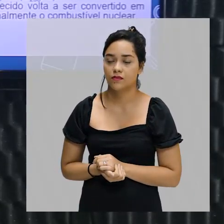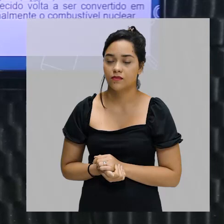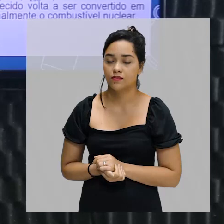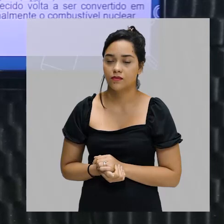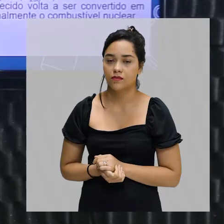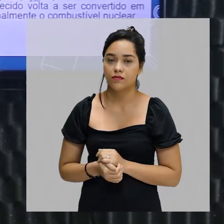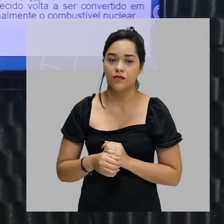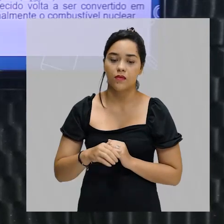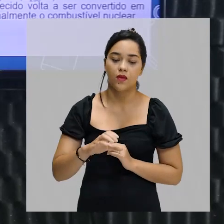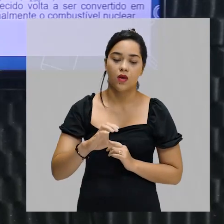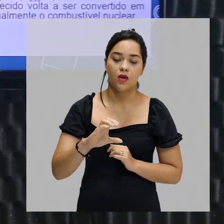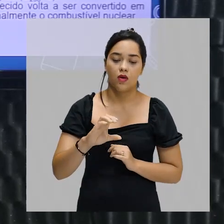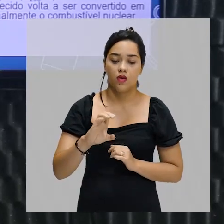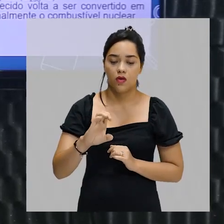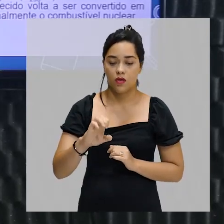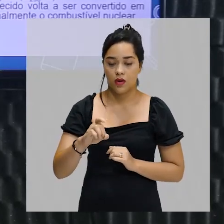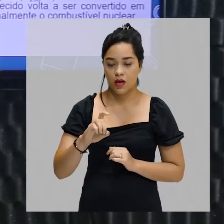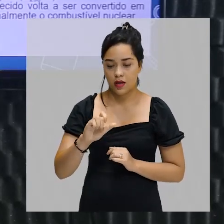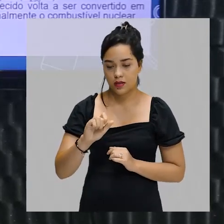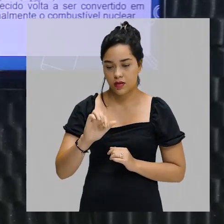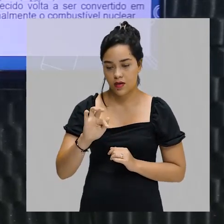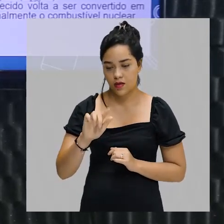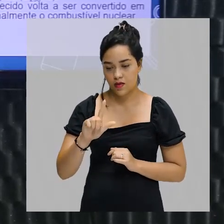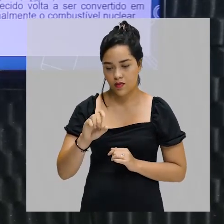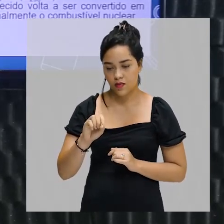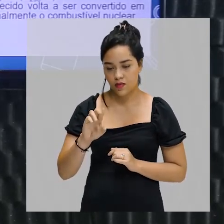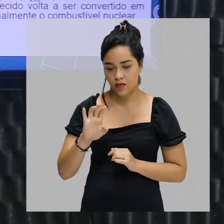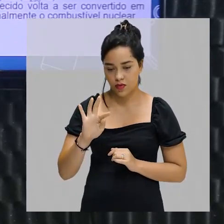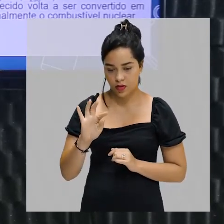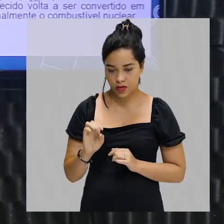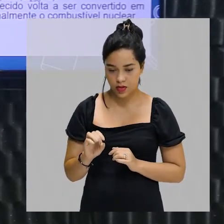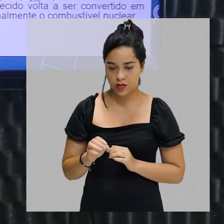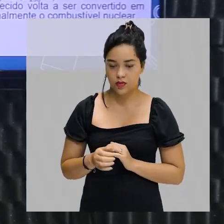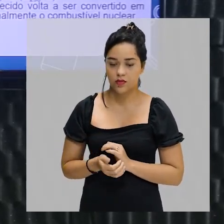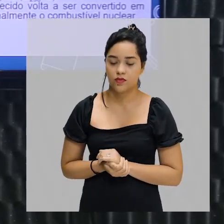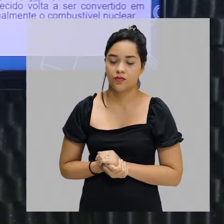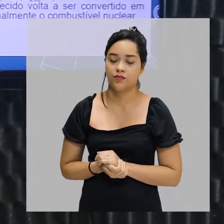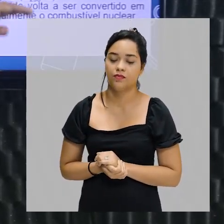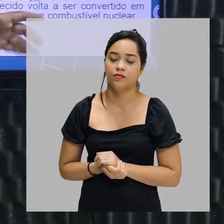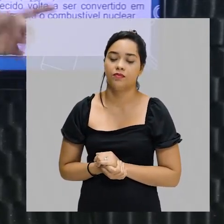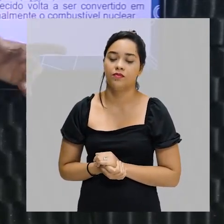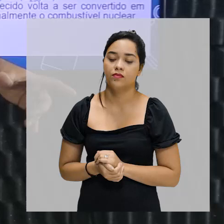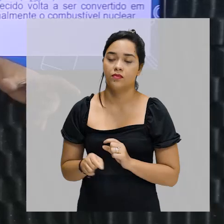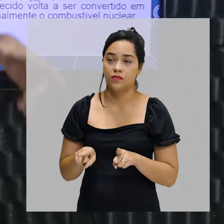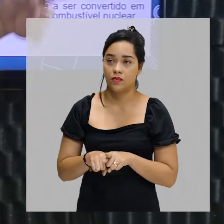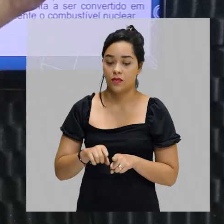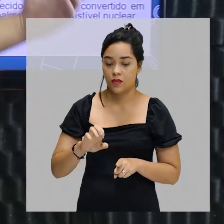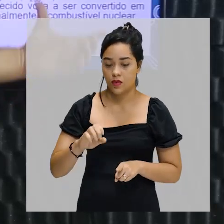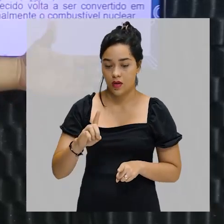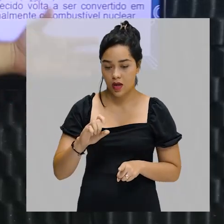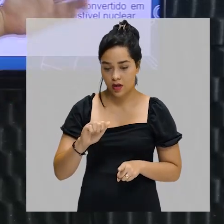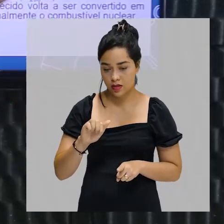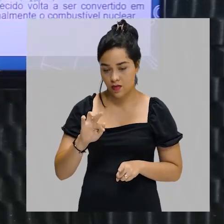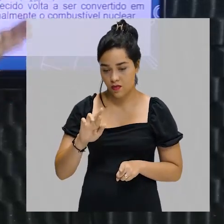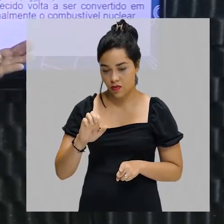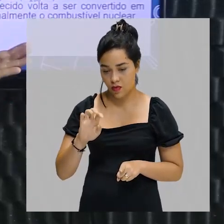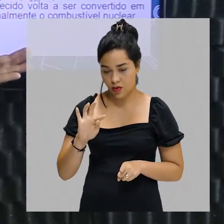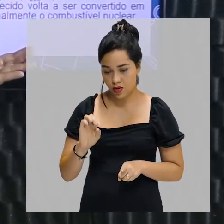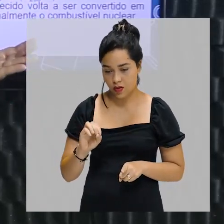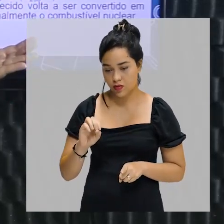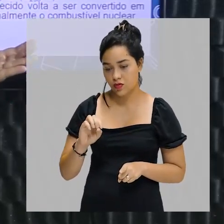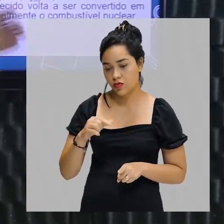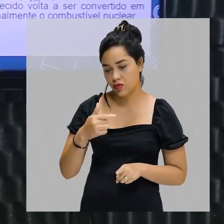o hexafluoreto do urânio 235, certo? Do hexafluoreto de